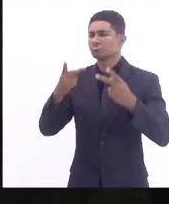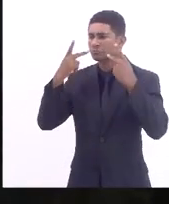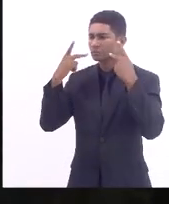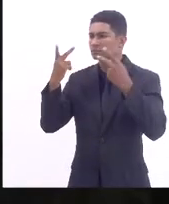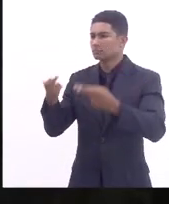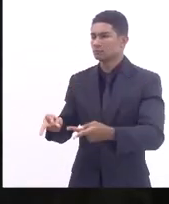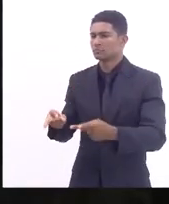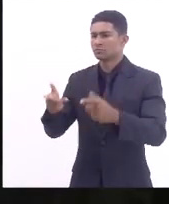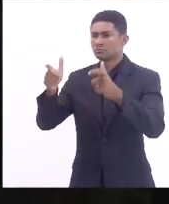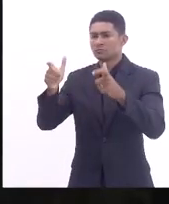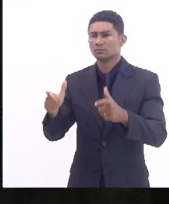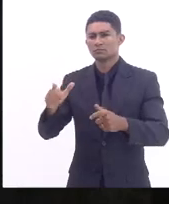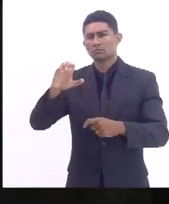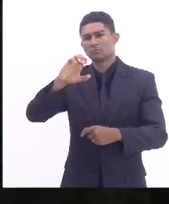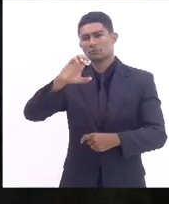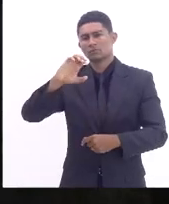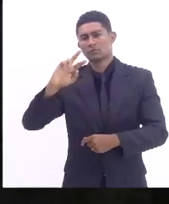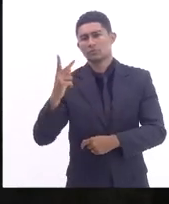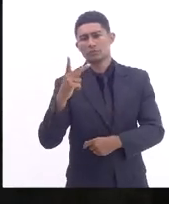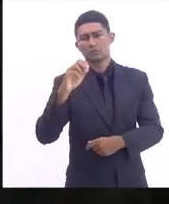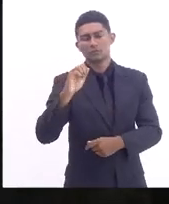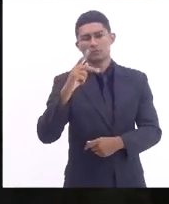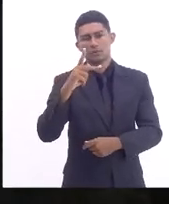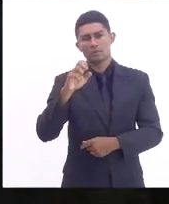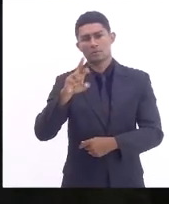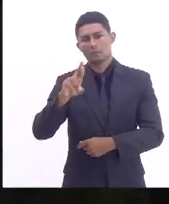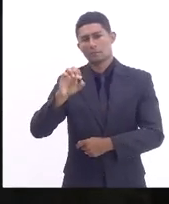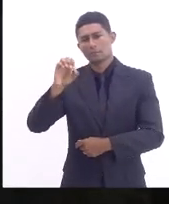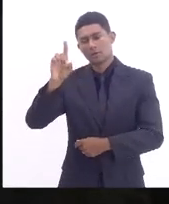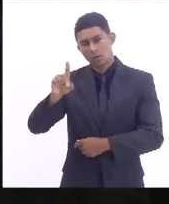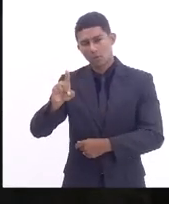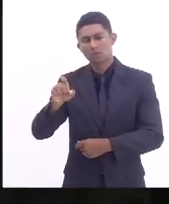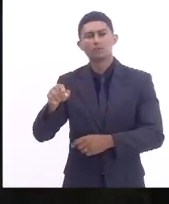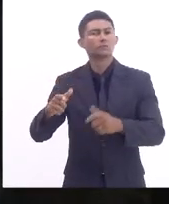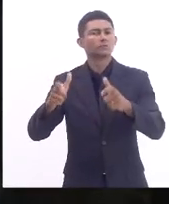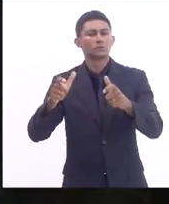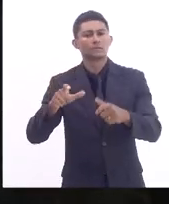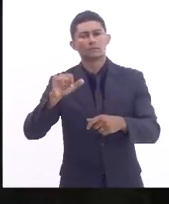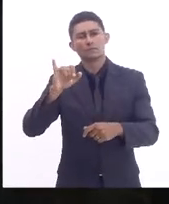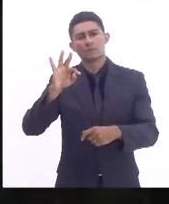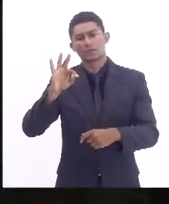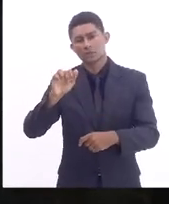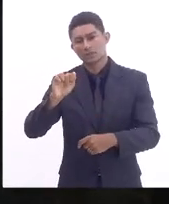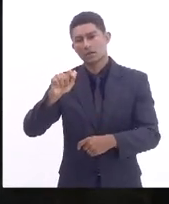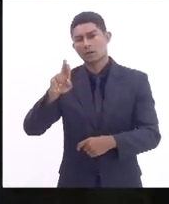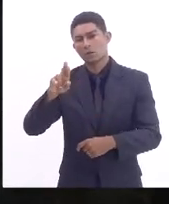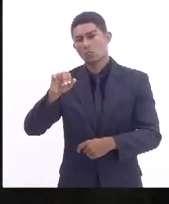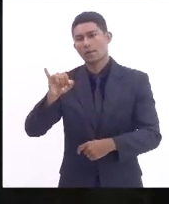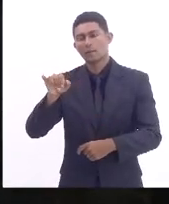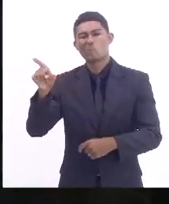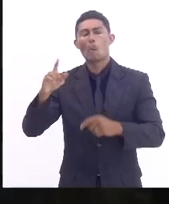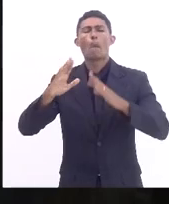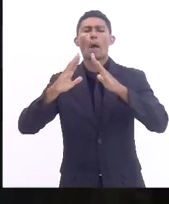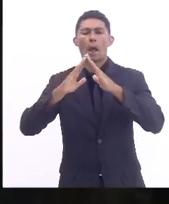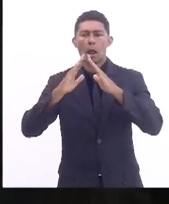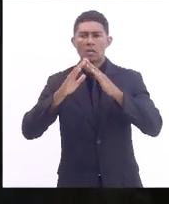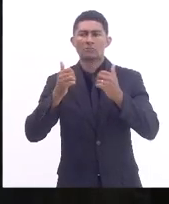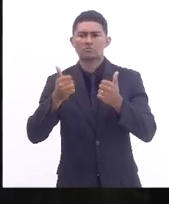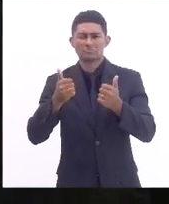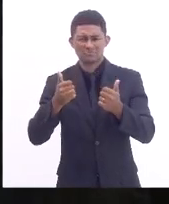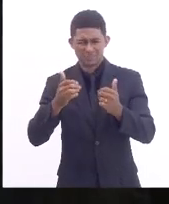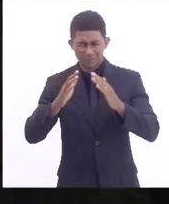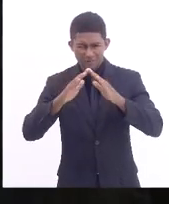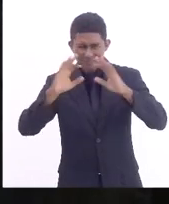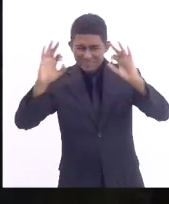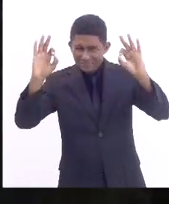só no lugar já diz Chaperó no interior de Itaguaí então dizer uma casa confortável mas